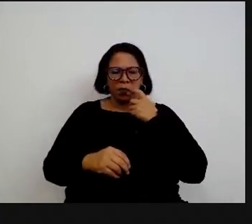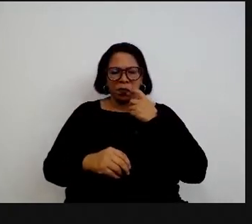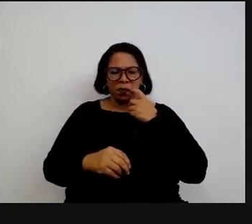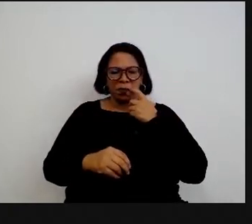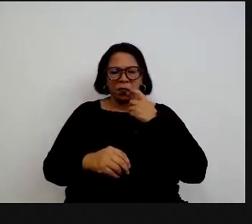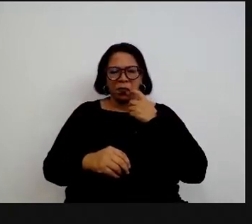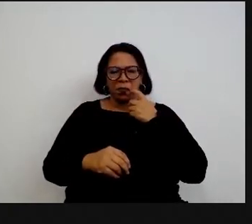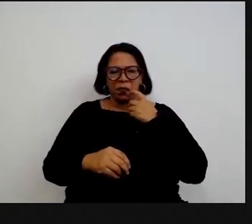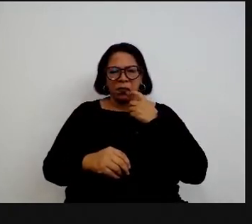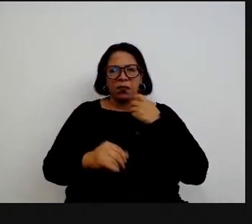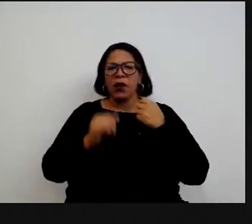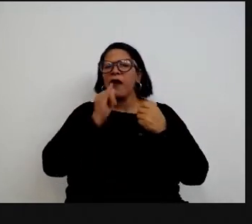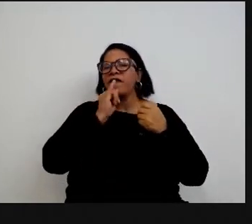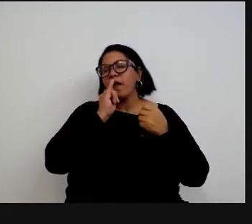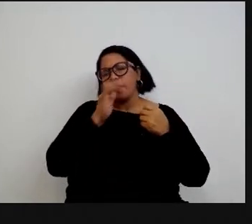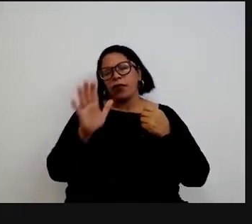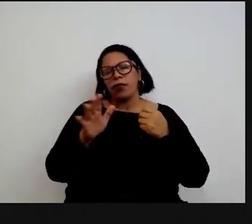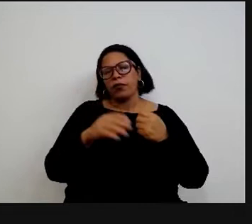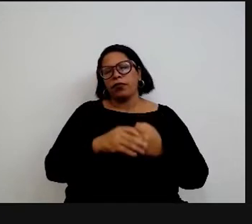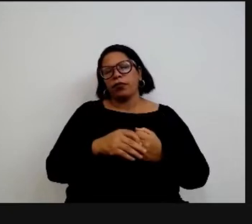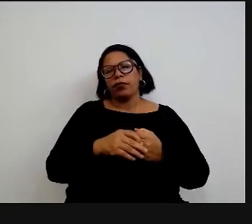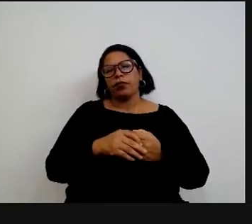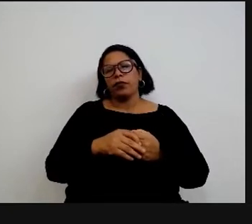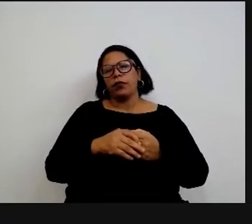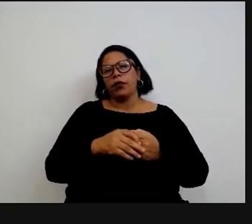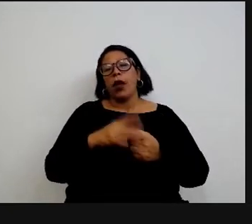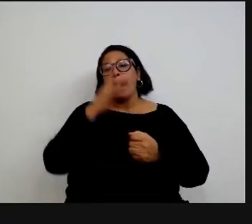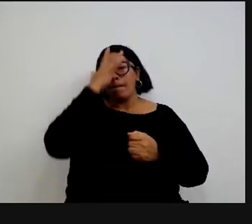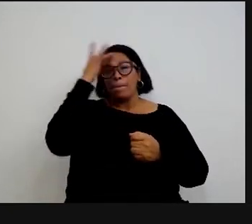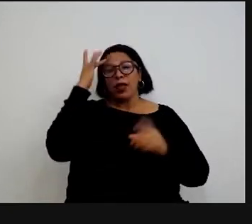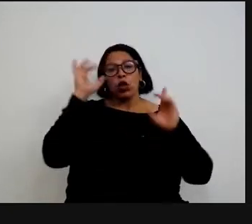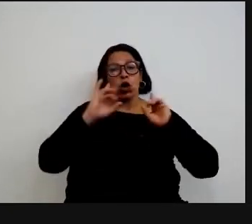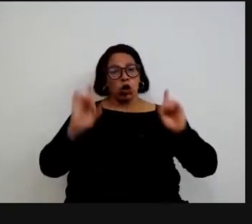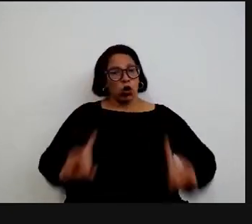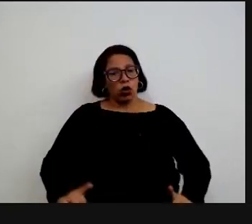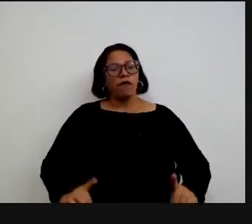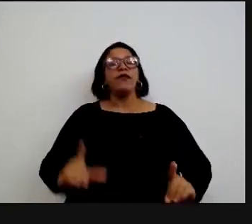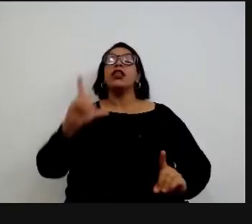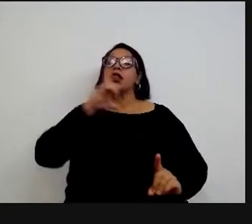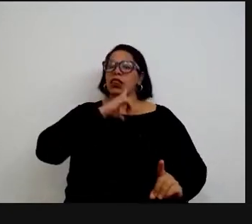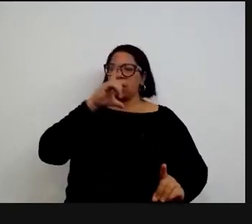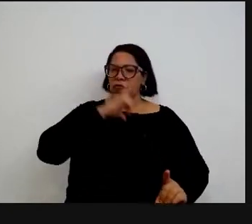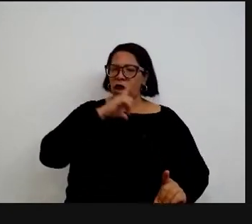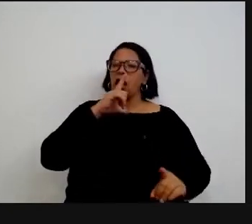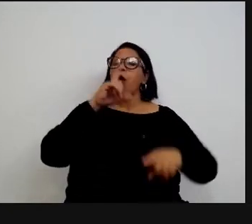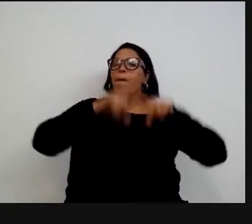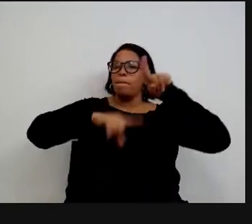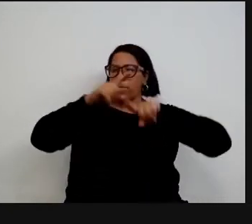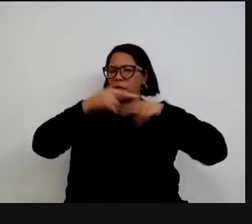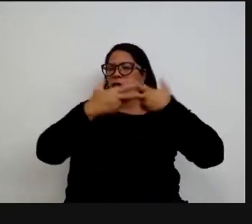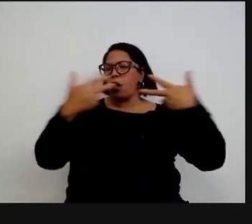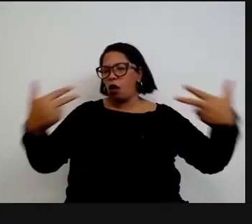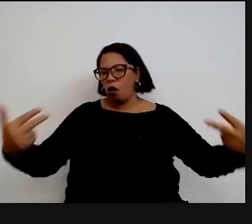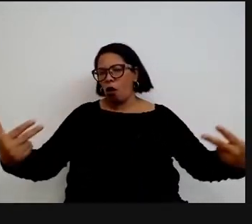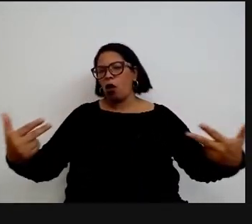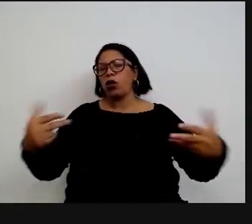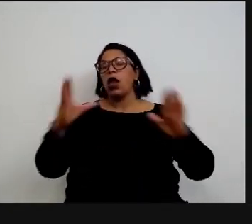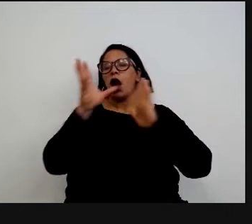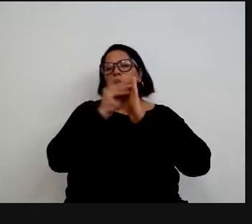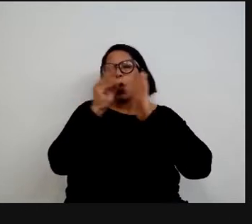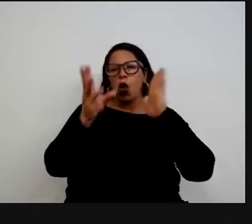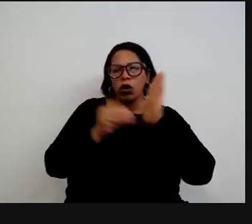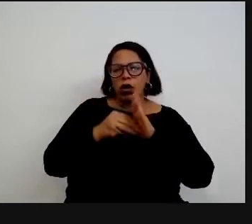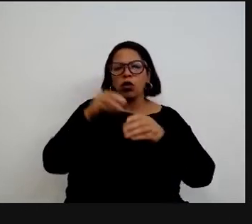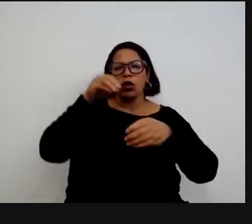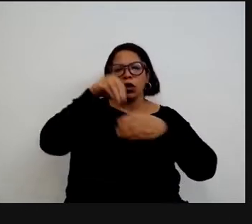exemplo, trilha de pessoas com deficiência. A gente tem lá uma trilha em que tem